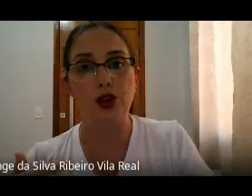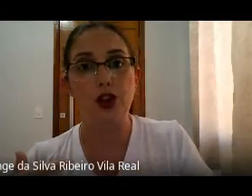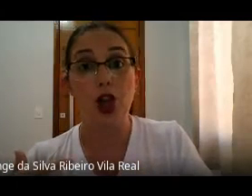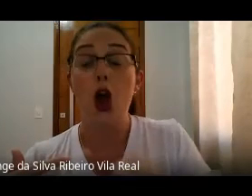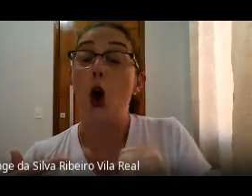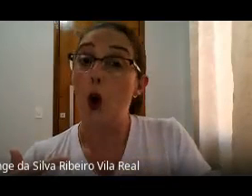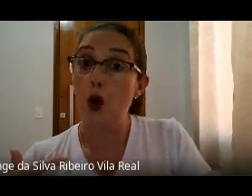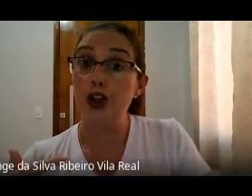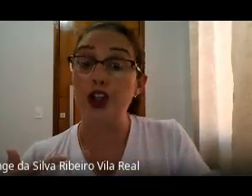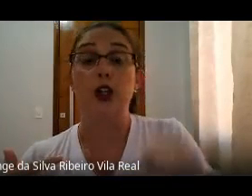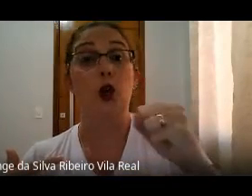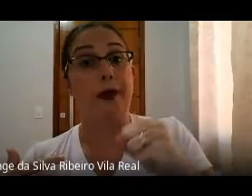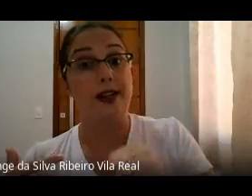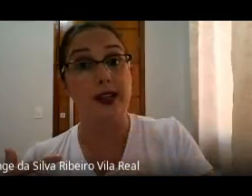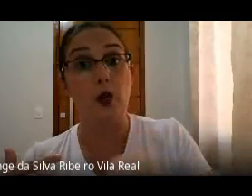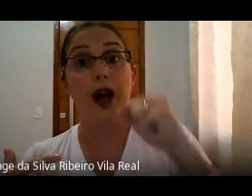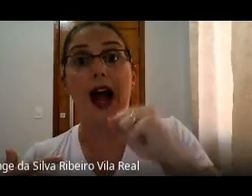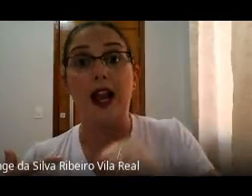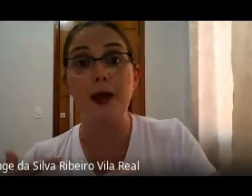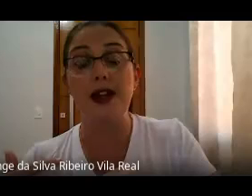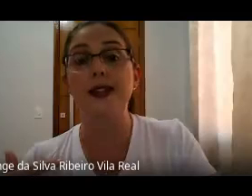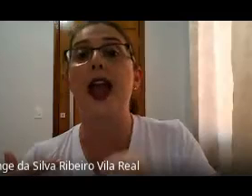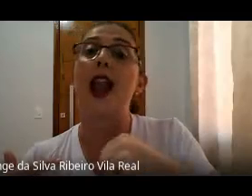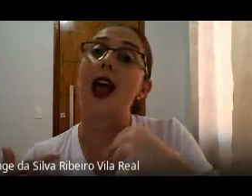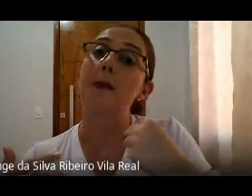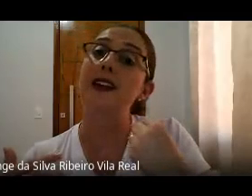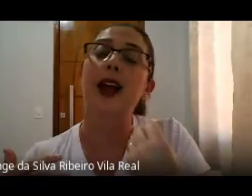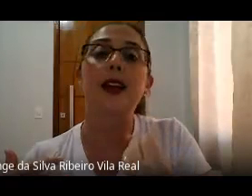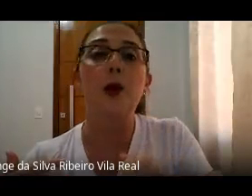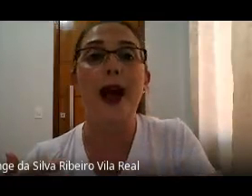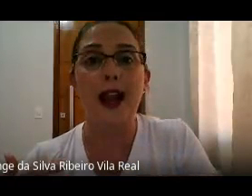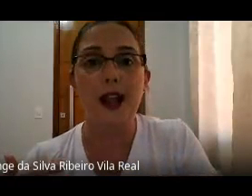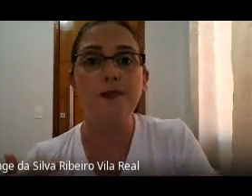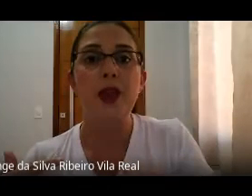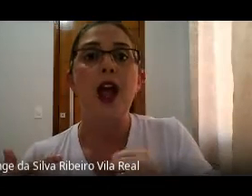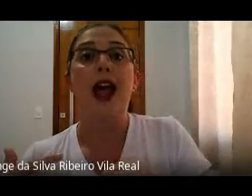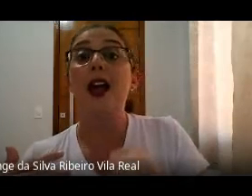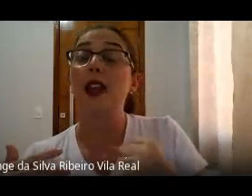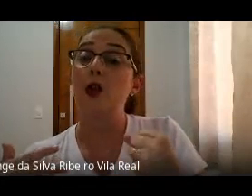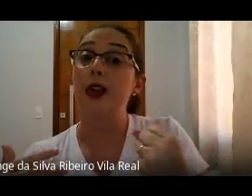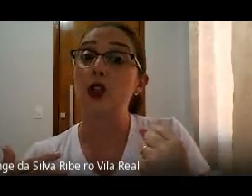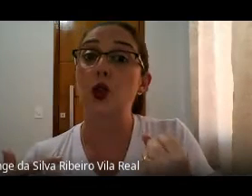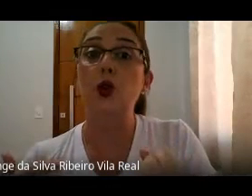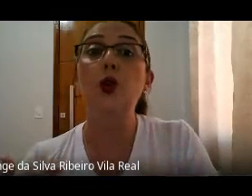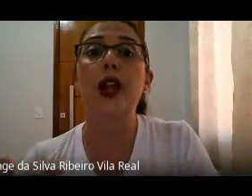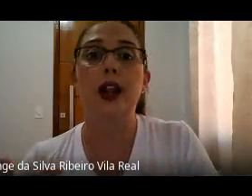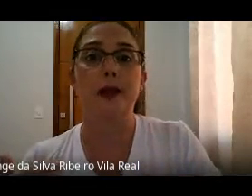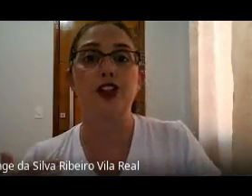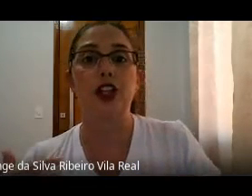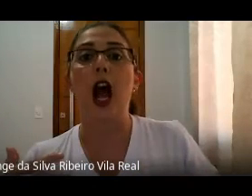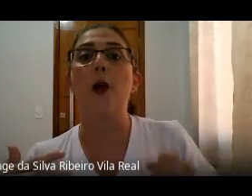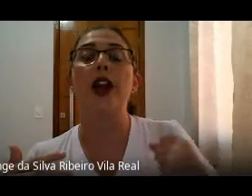conhecemos hoje. Hoje, no Brasil, a Libras, ela é embasada em uma lei, ela tem uma